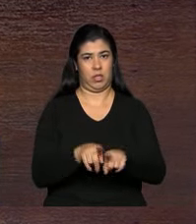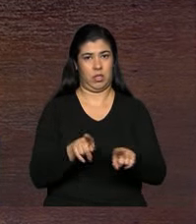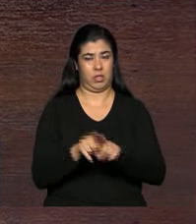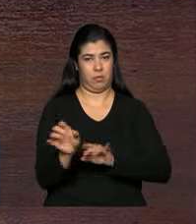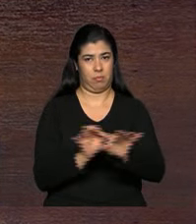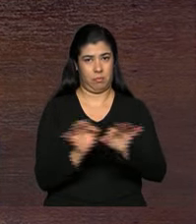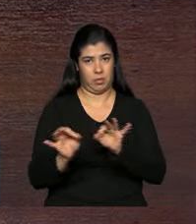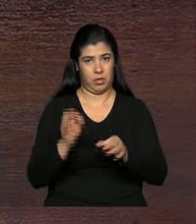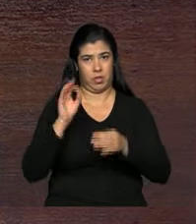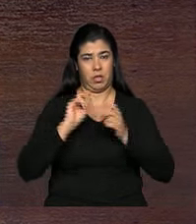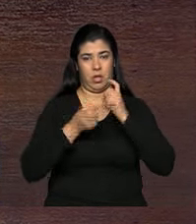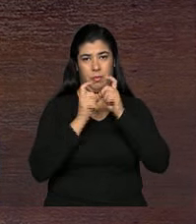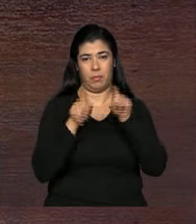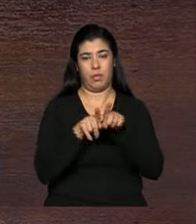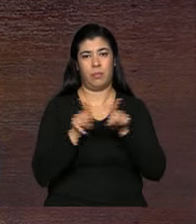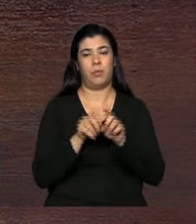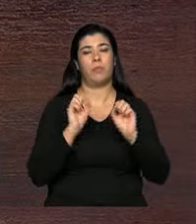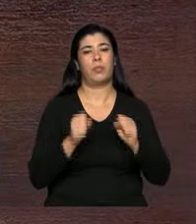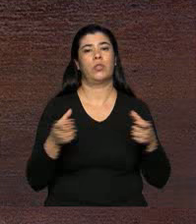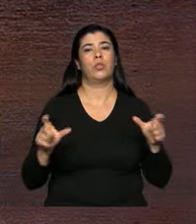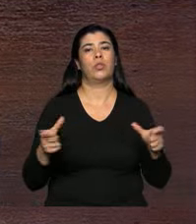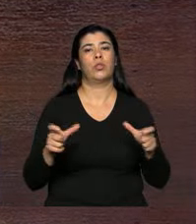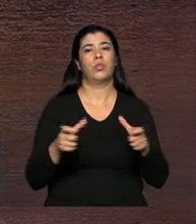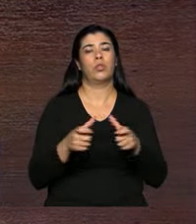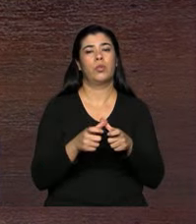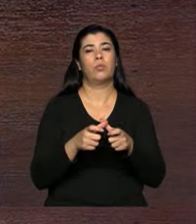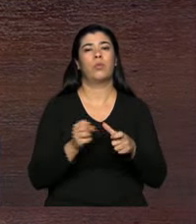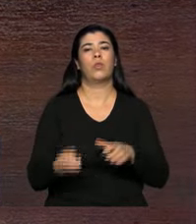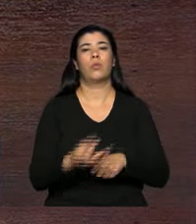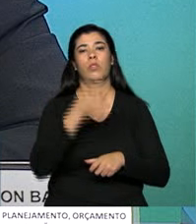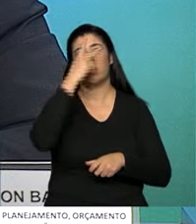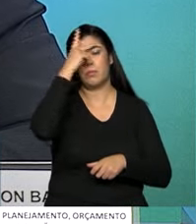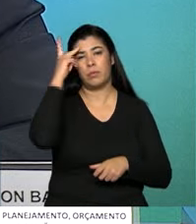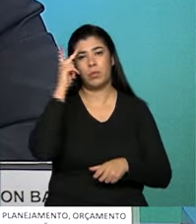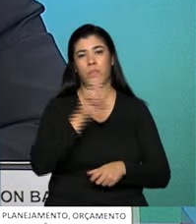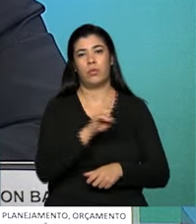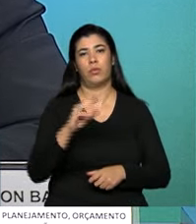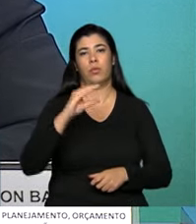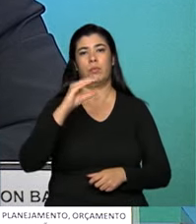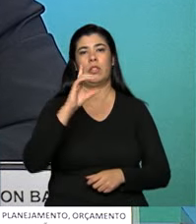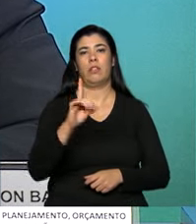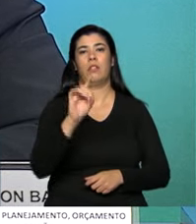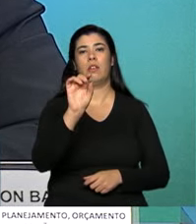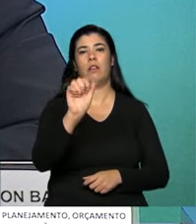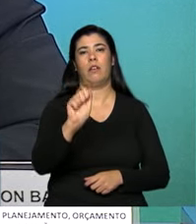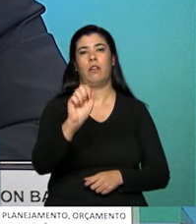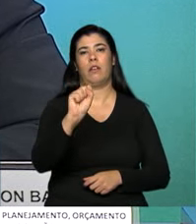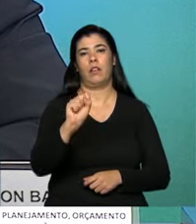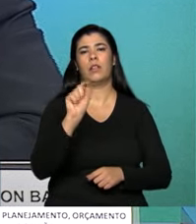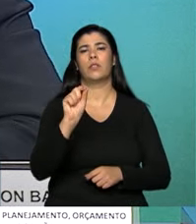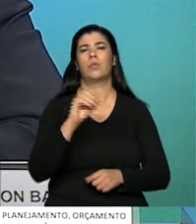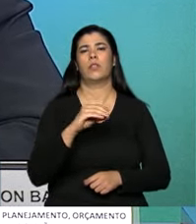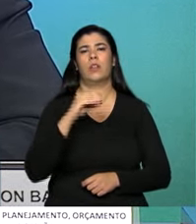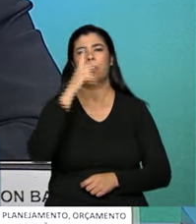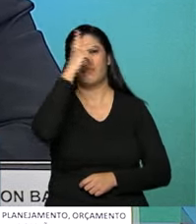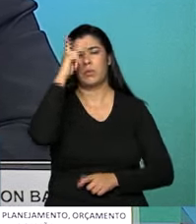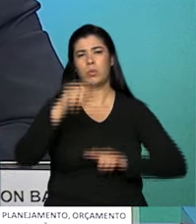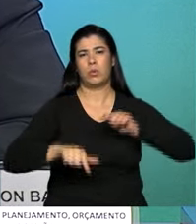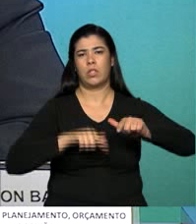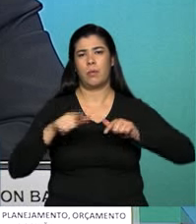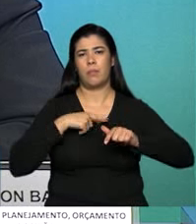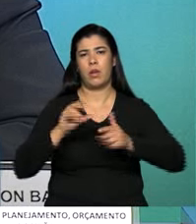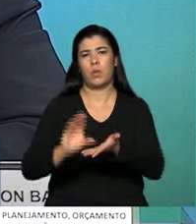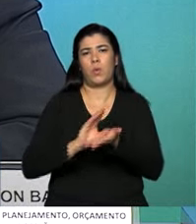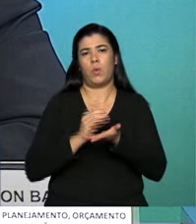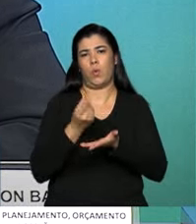administrativa será possível reduzir o número de cargos comissionados chamados das Hoje os cargos comissionados já são e